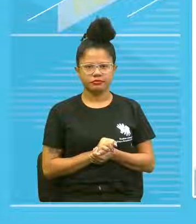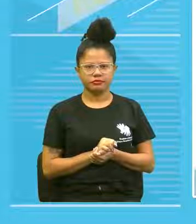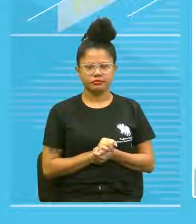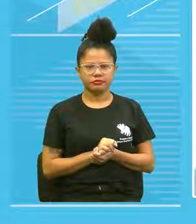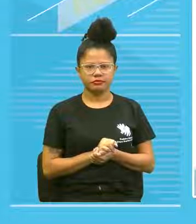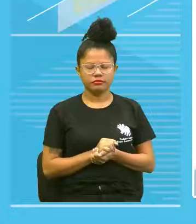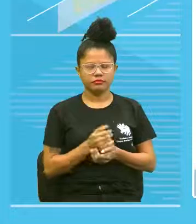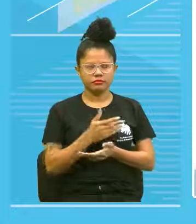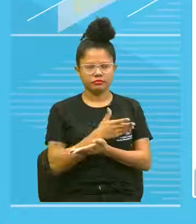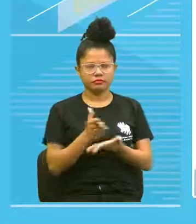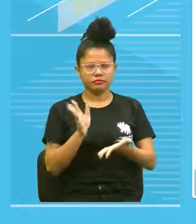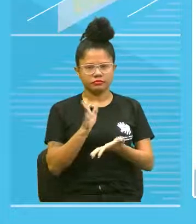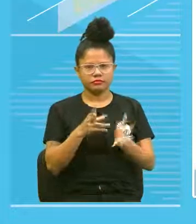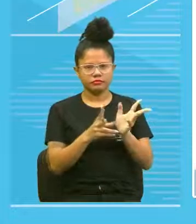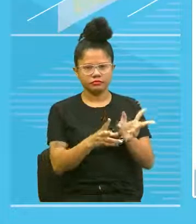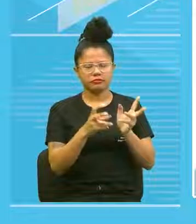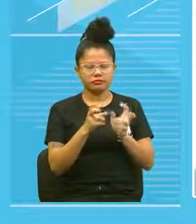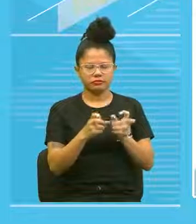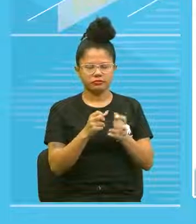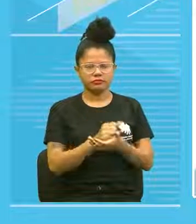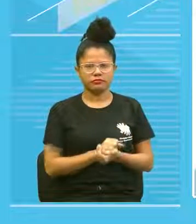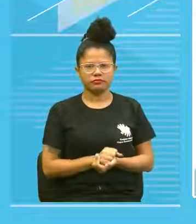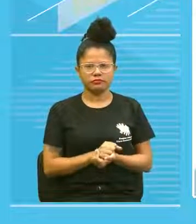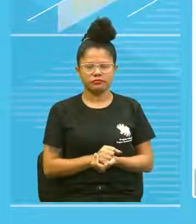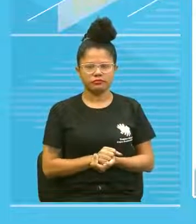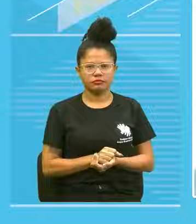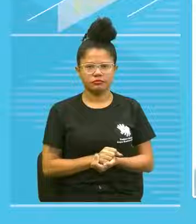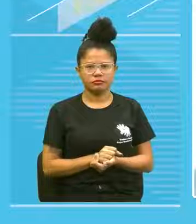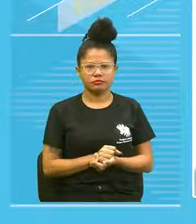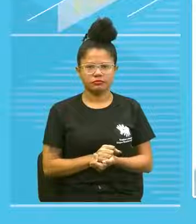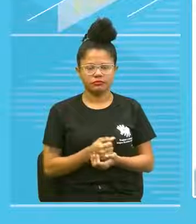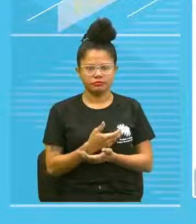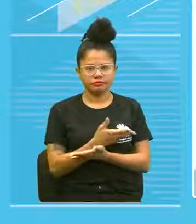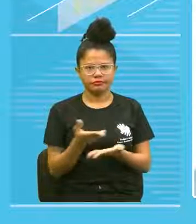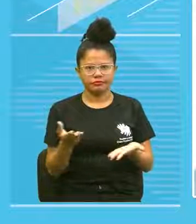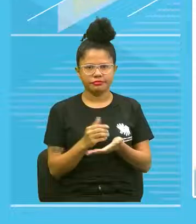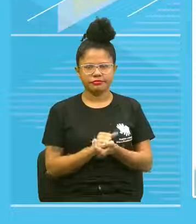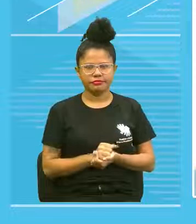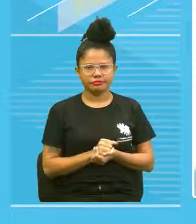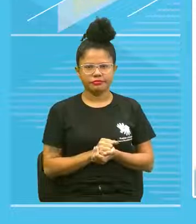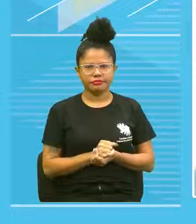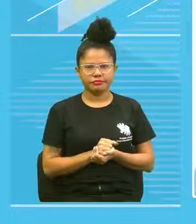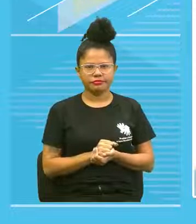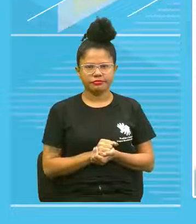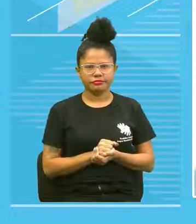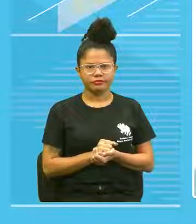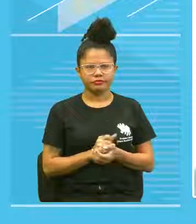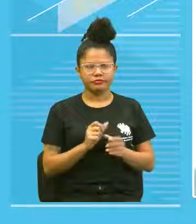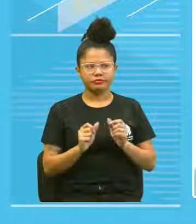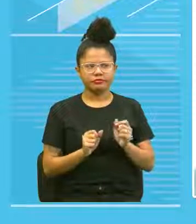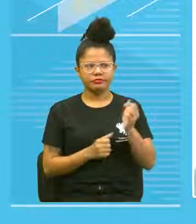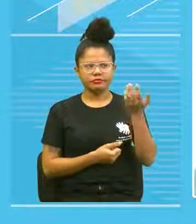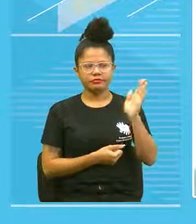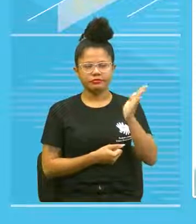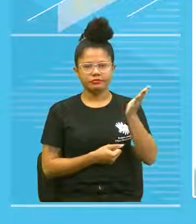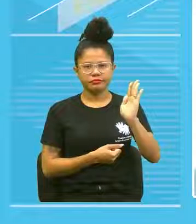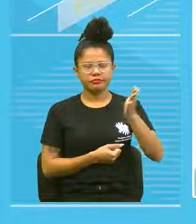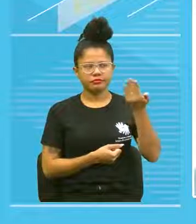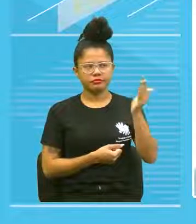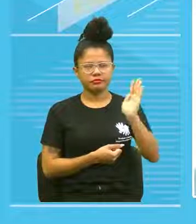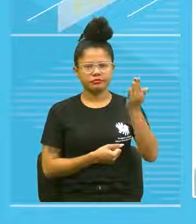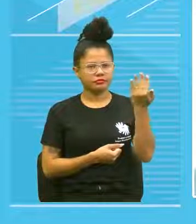e o que vocês estão vendo diante dos olhos de vocês durma são espelhos